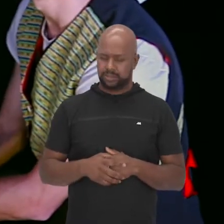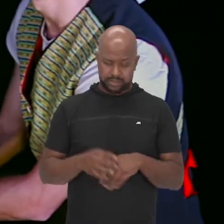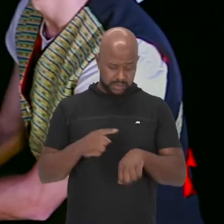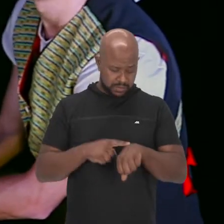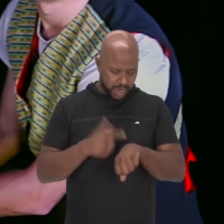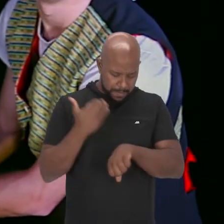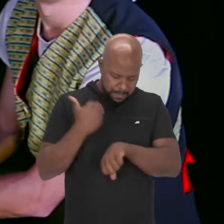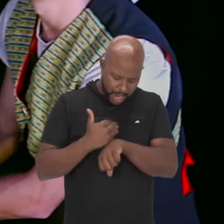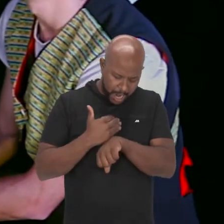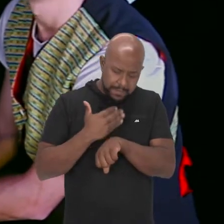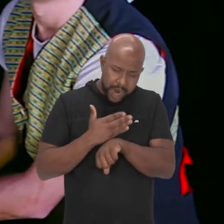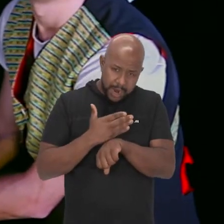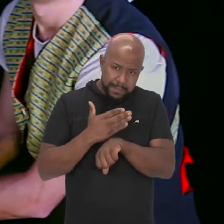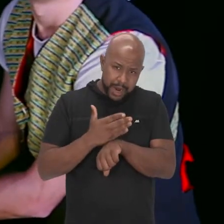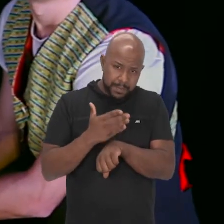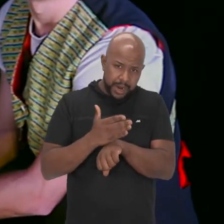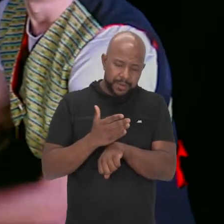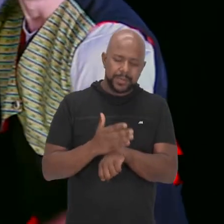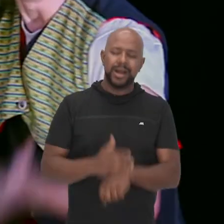matar um dragão.